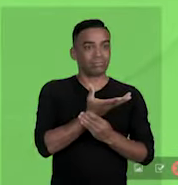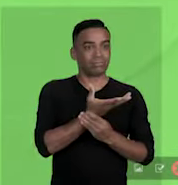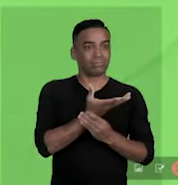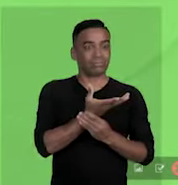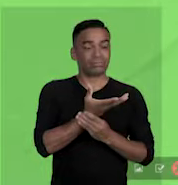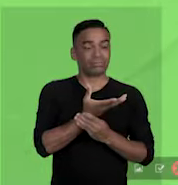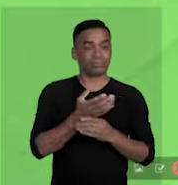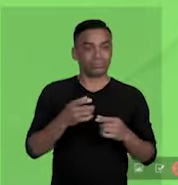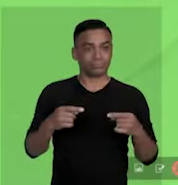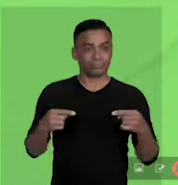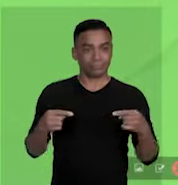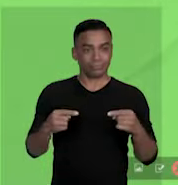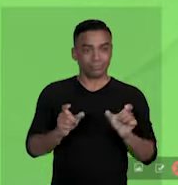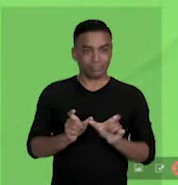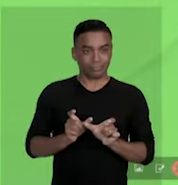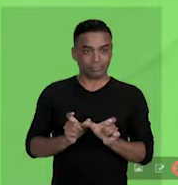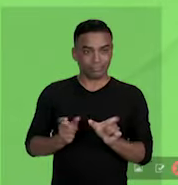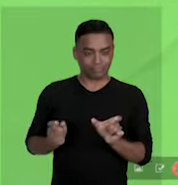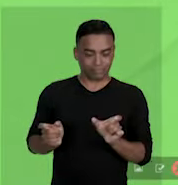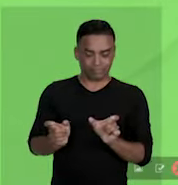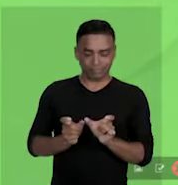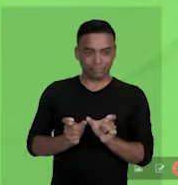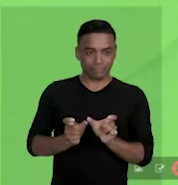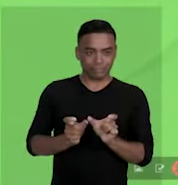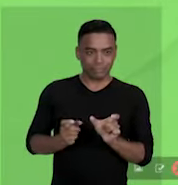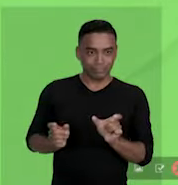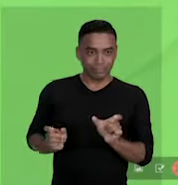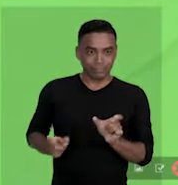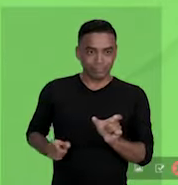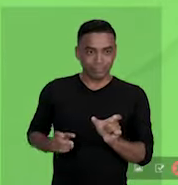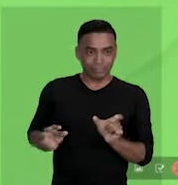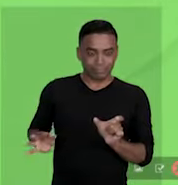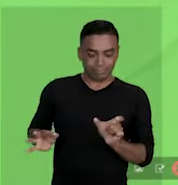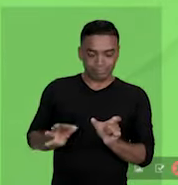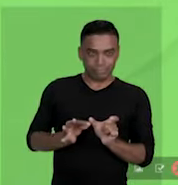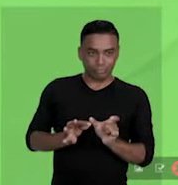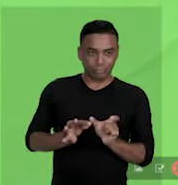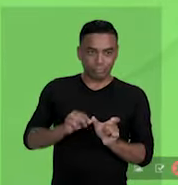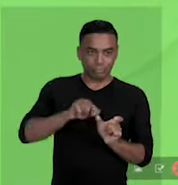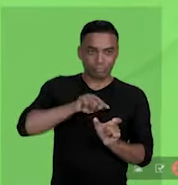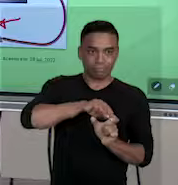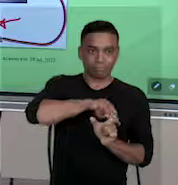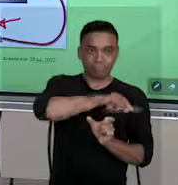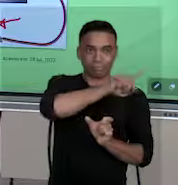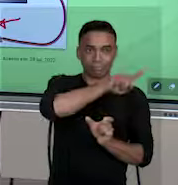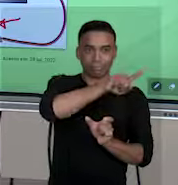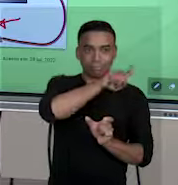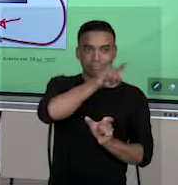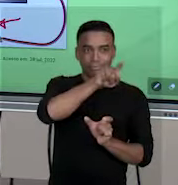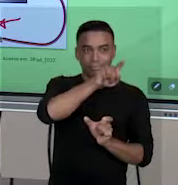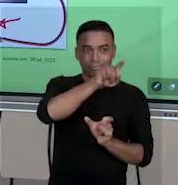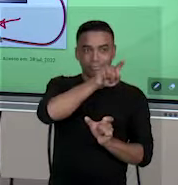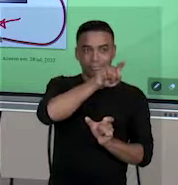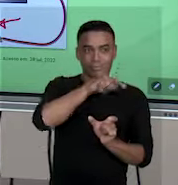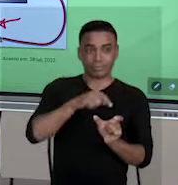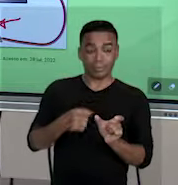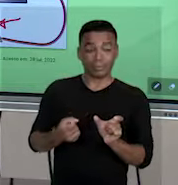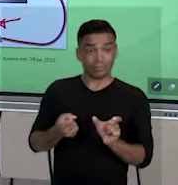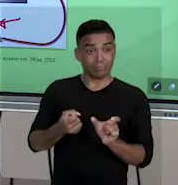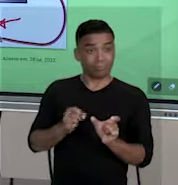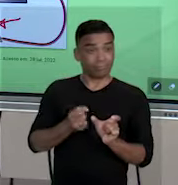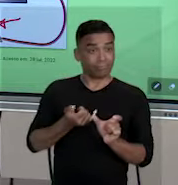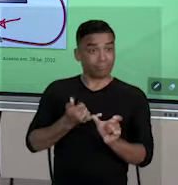que nesse caso aqui é uma pilha ou uma bateria, que vai gerar a